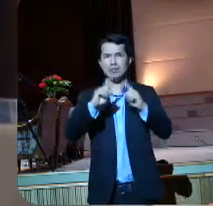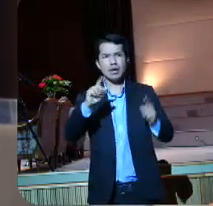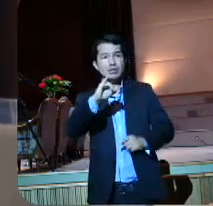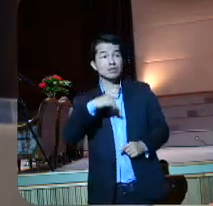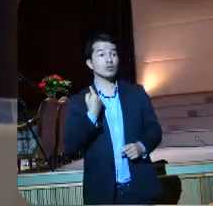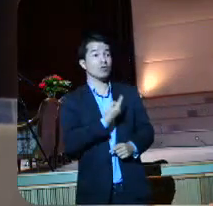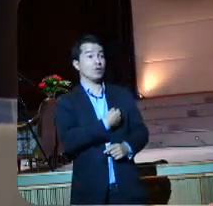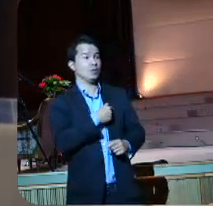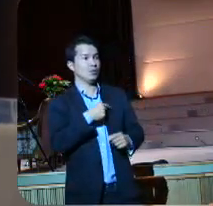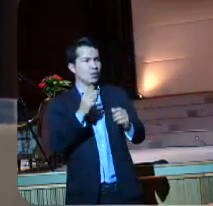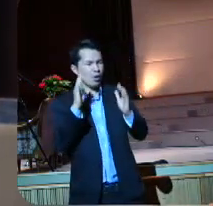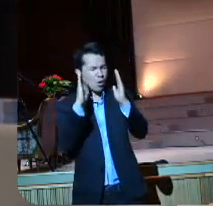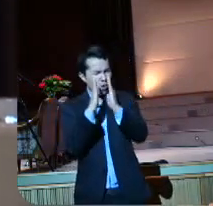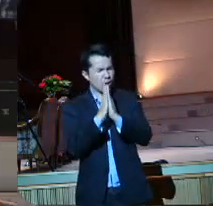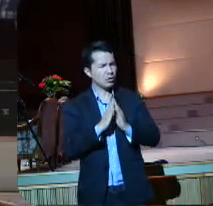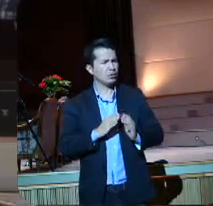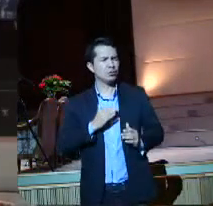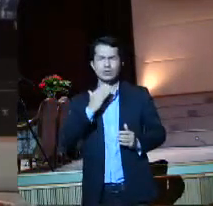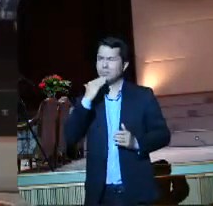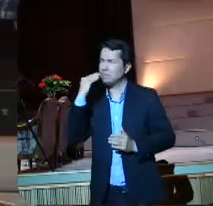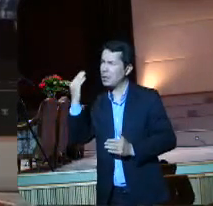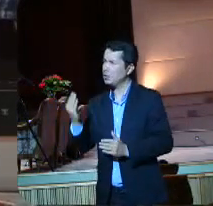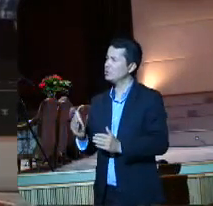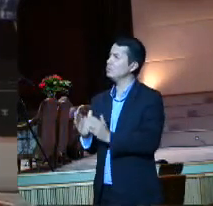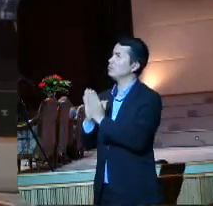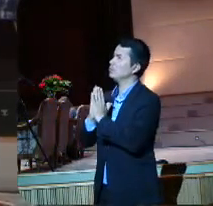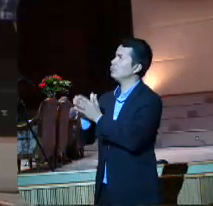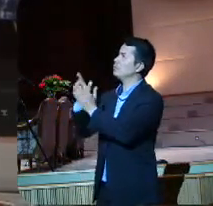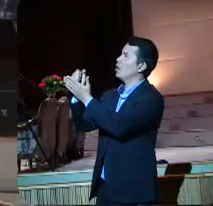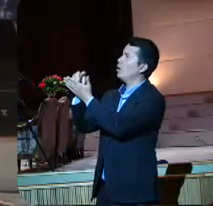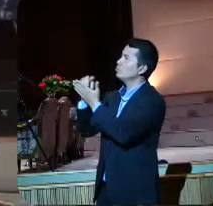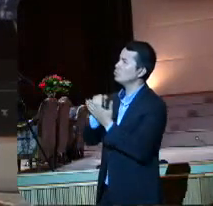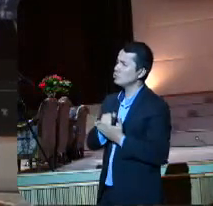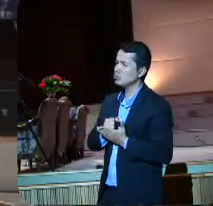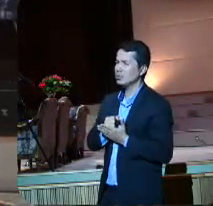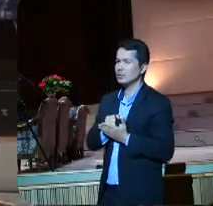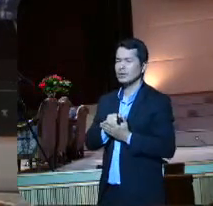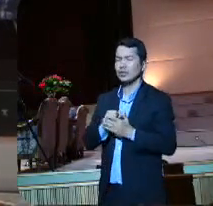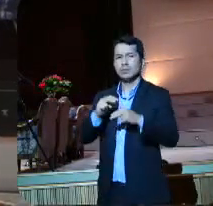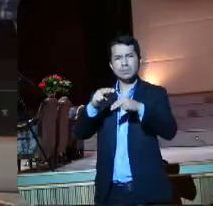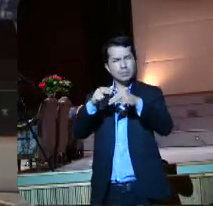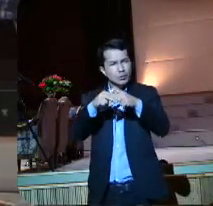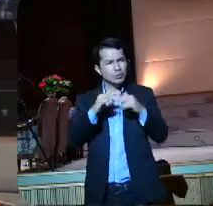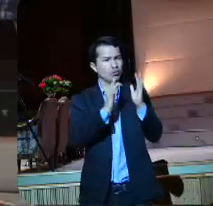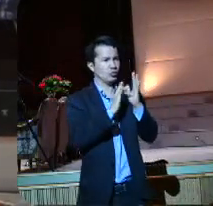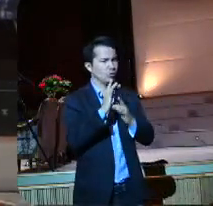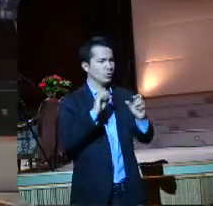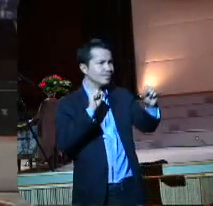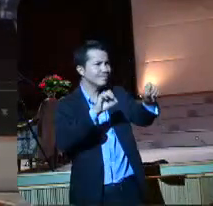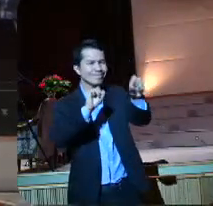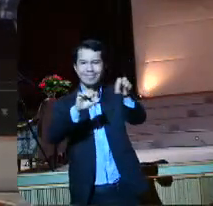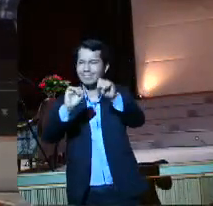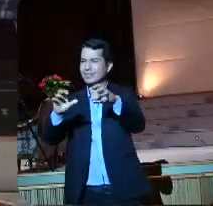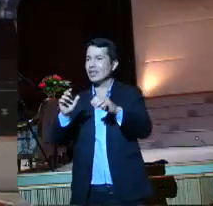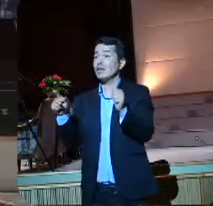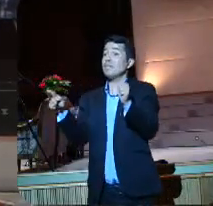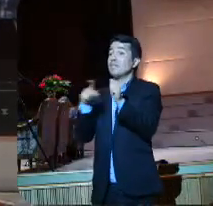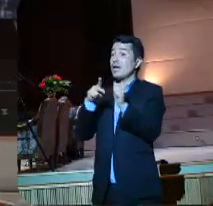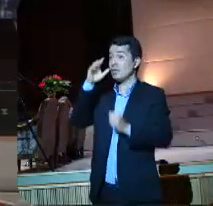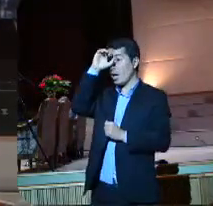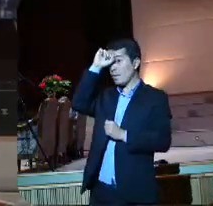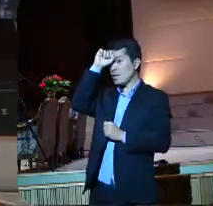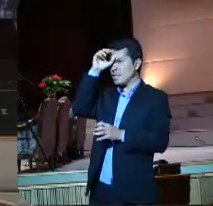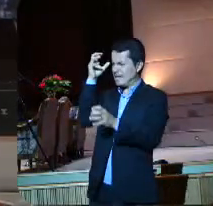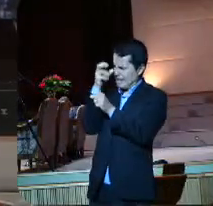fazer coisas que seriam inimagináveis para a gente. E Jesus então estava ensinando esse valor para Pedro, e